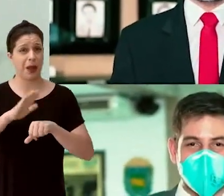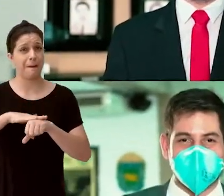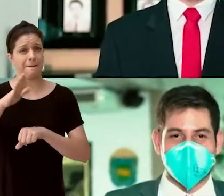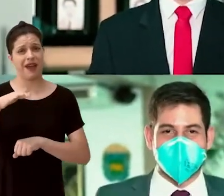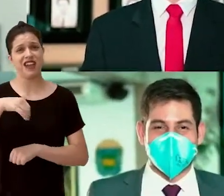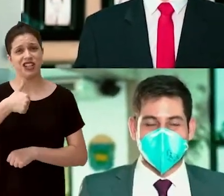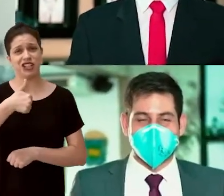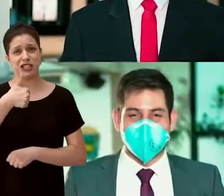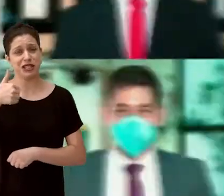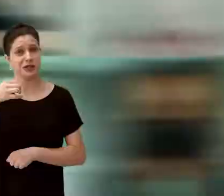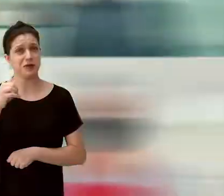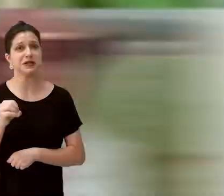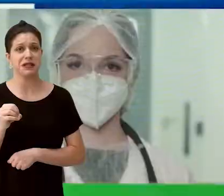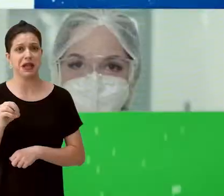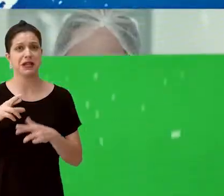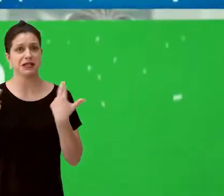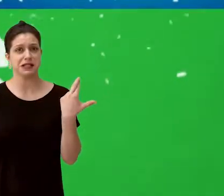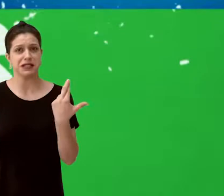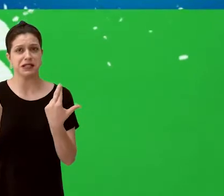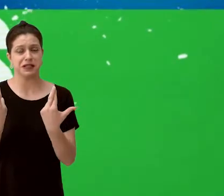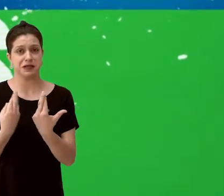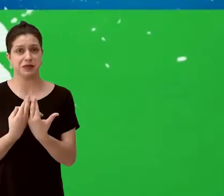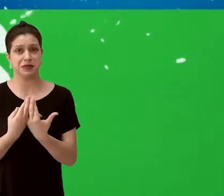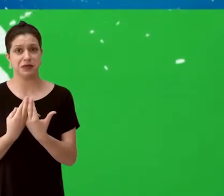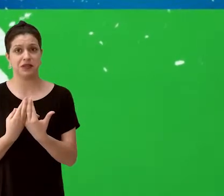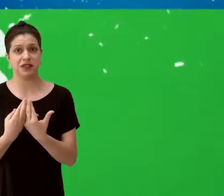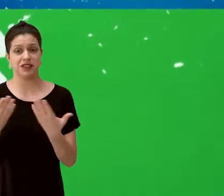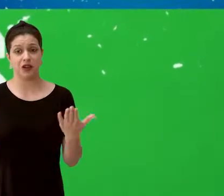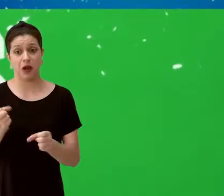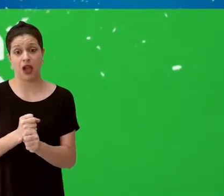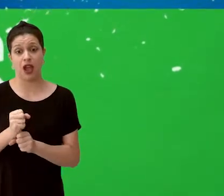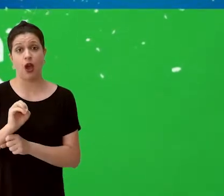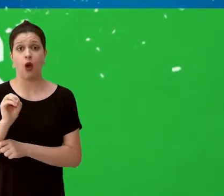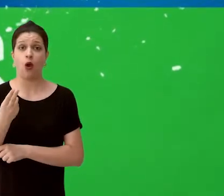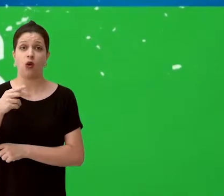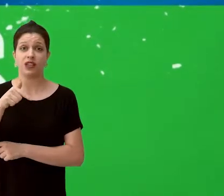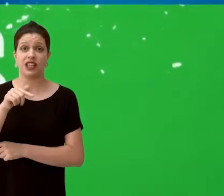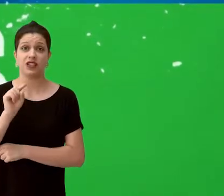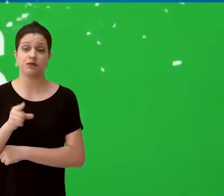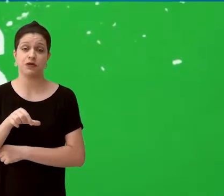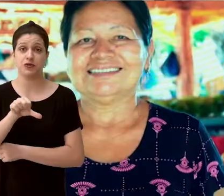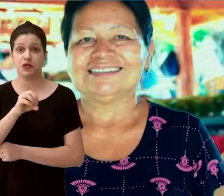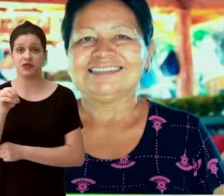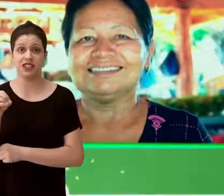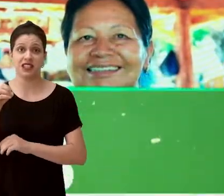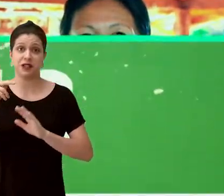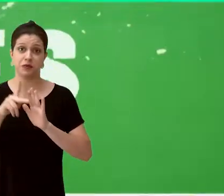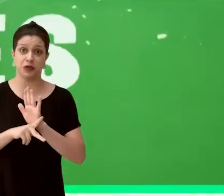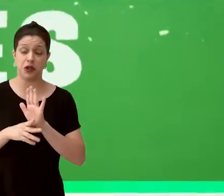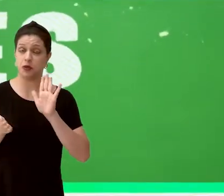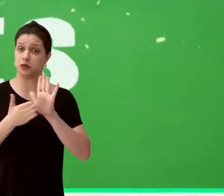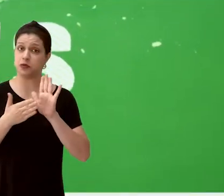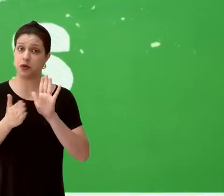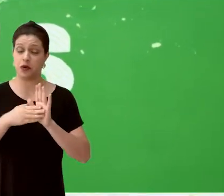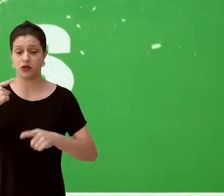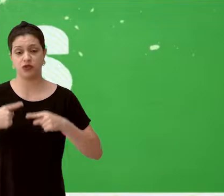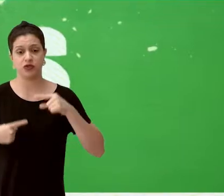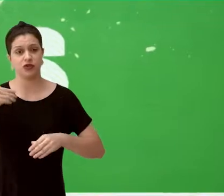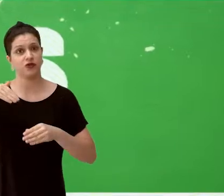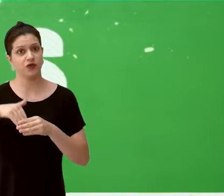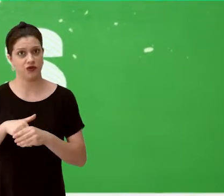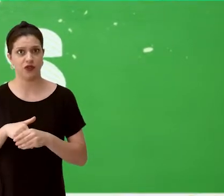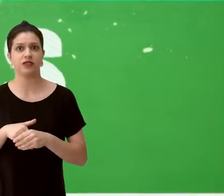Nós poderíamos falar das mais de 110 sessões transmitidas ao vivo este ano ou dos 7.900 projetos e